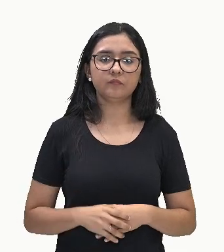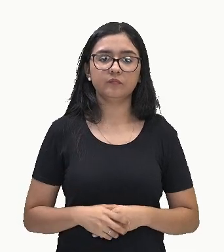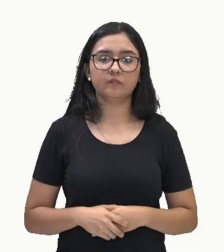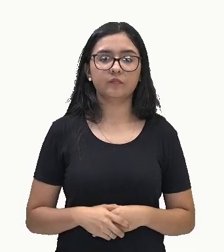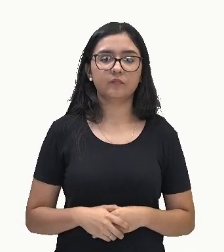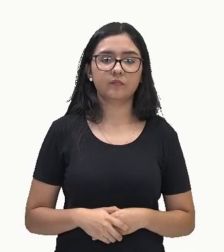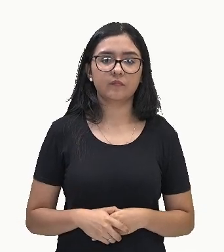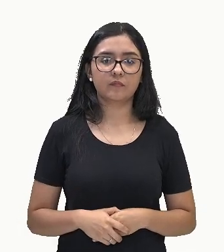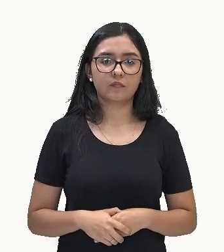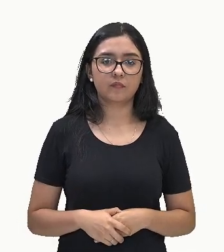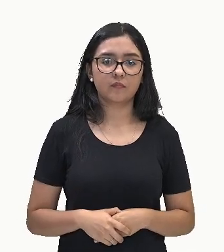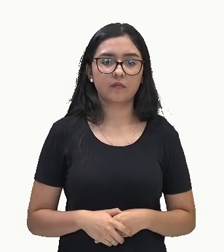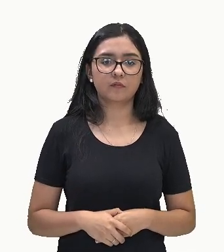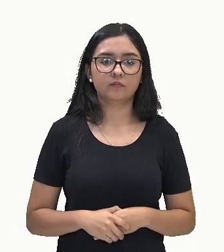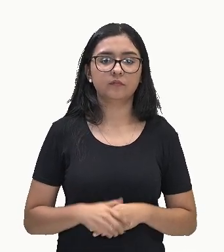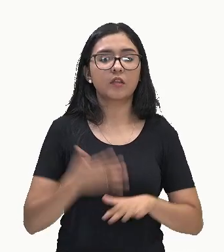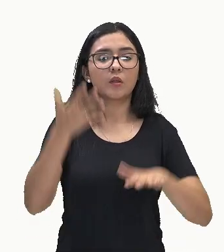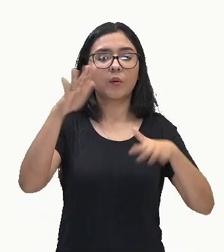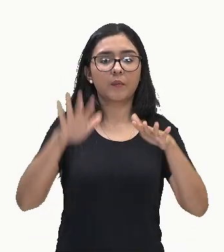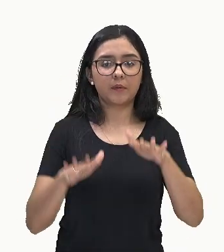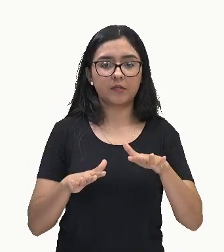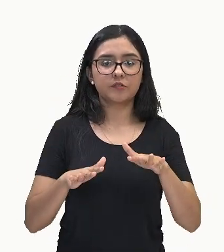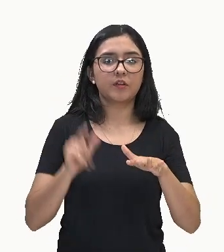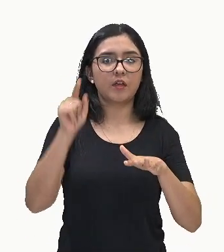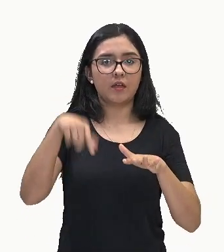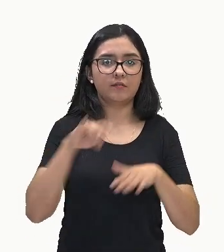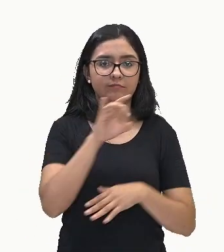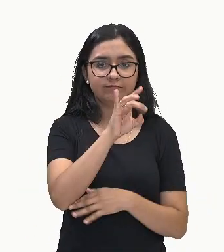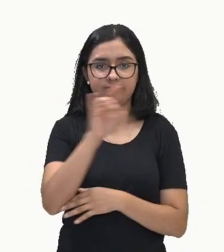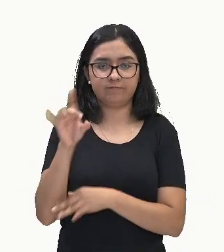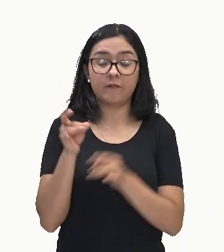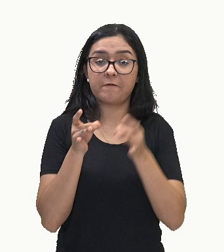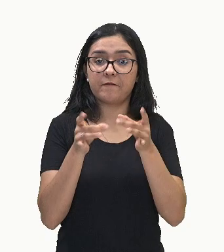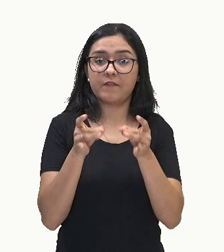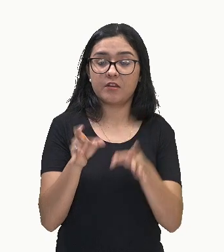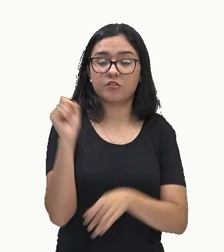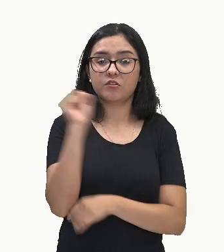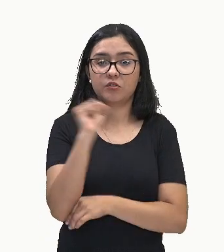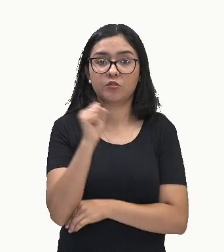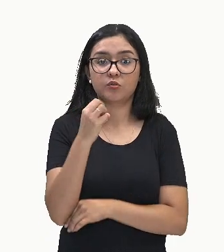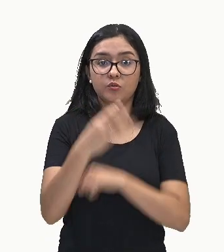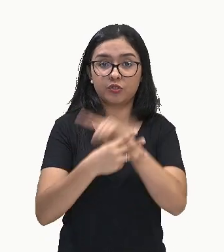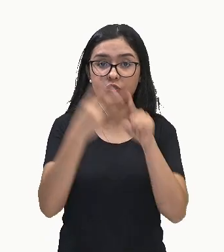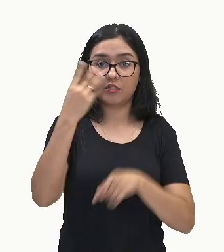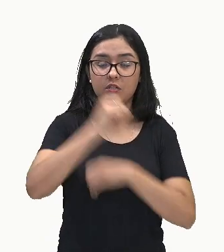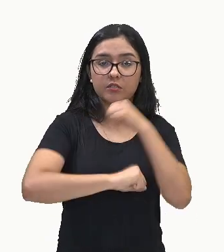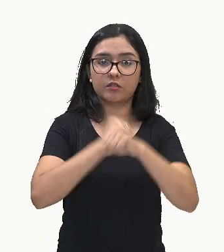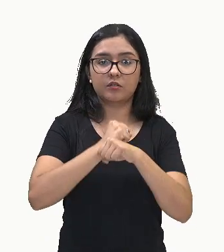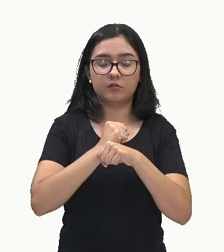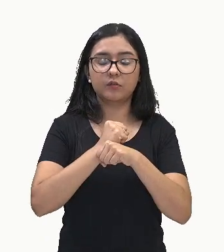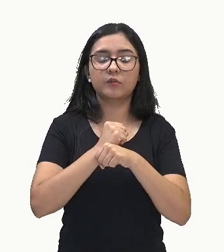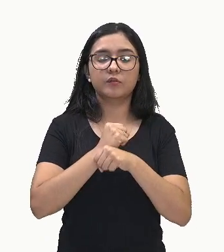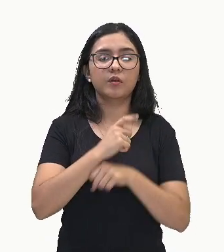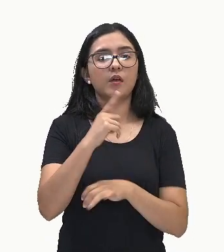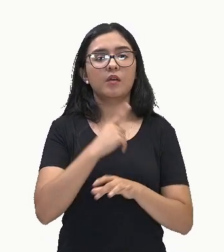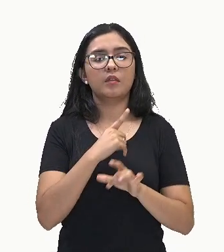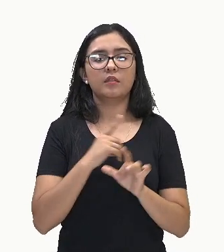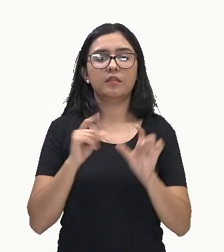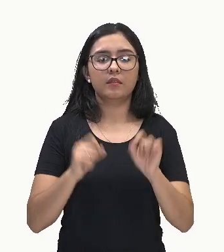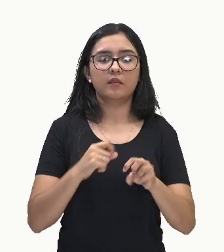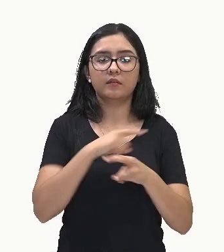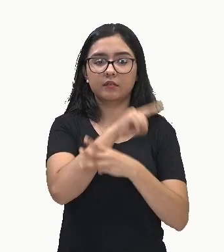960 então a média vai ser a unidade né vendidas né nos 3 anos então nós temos aqui